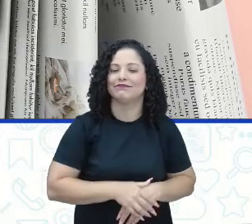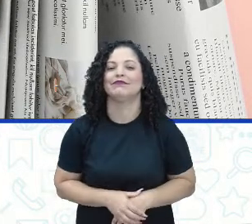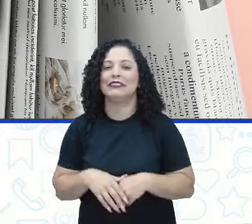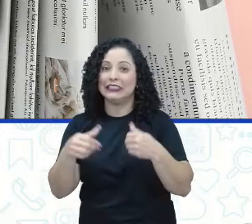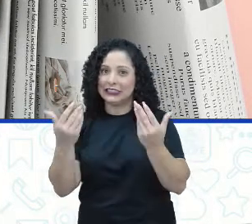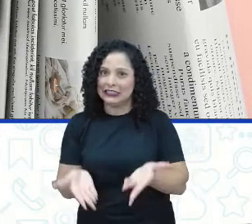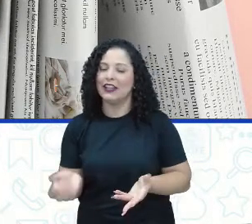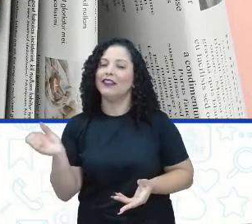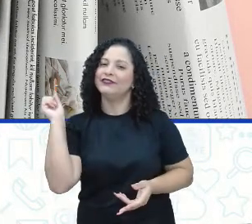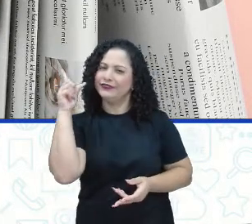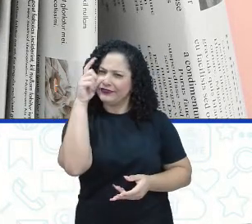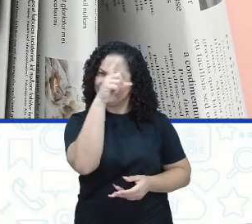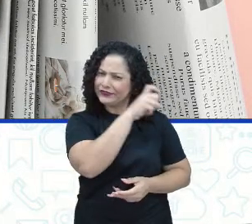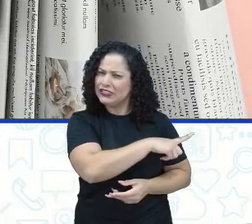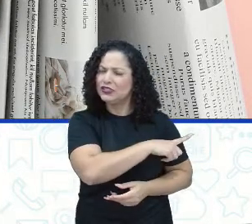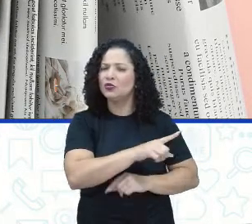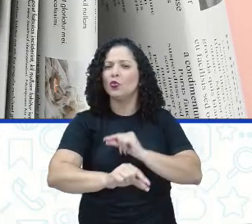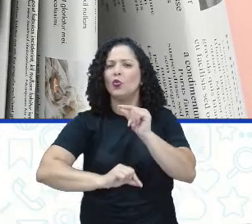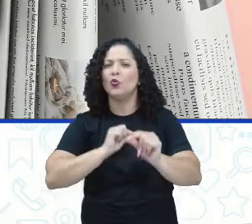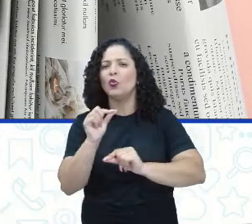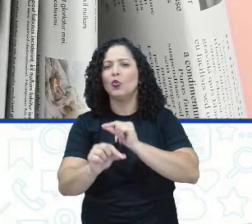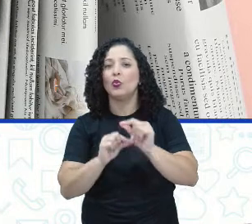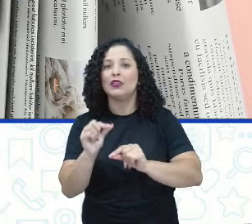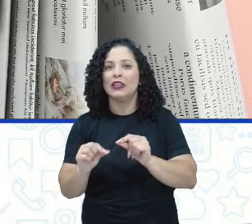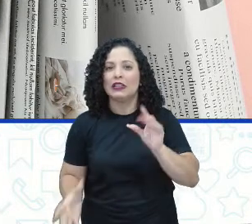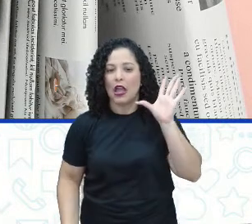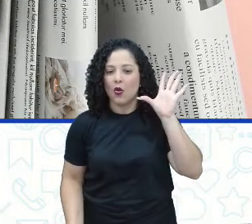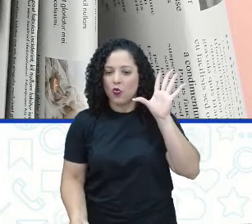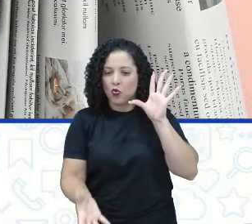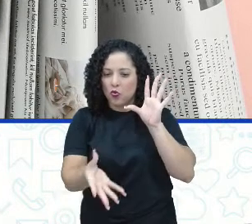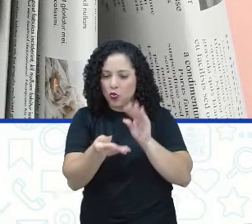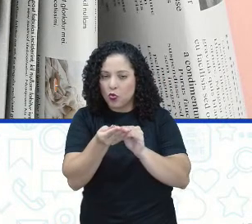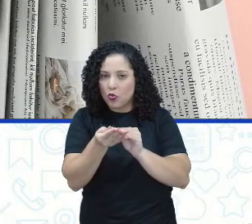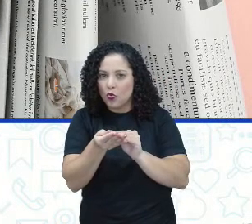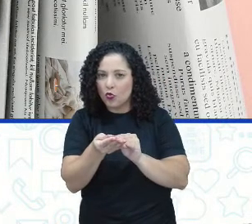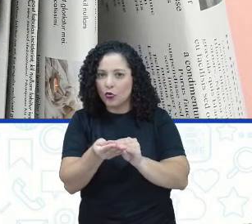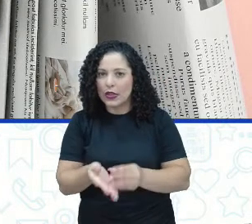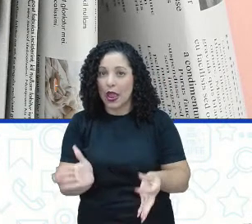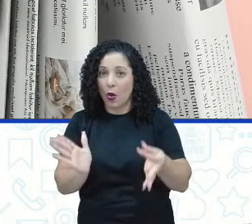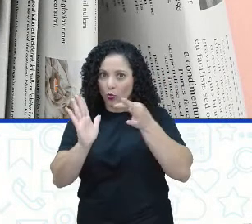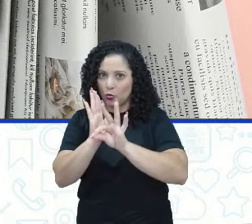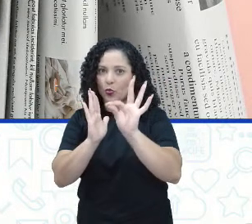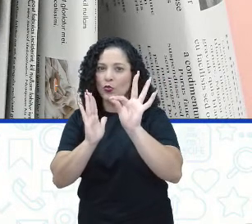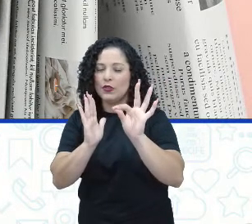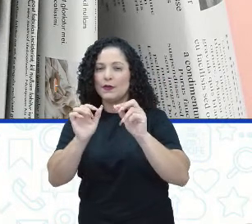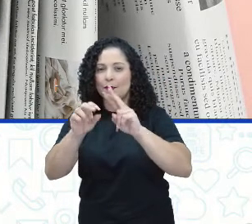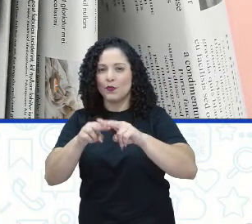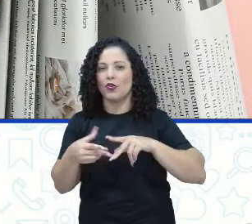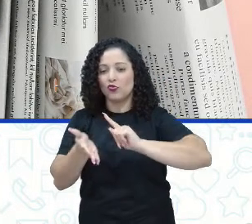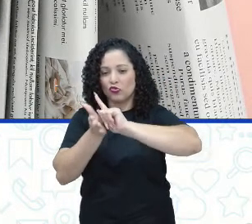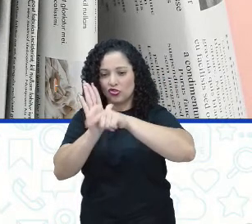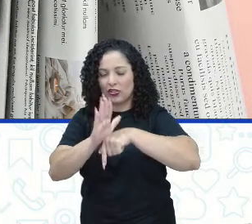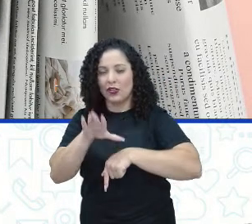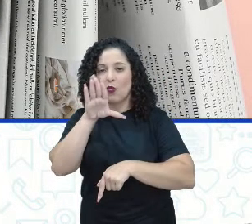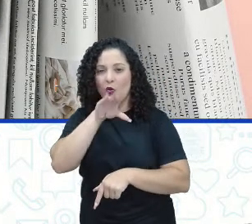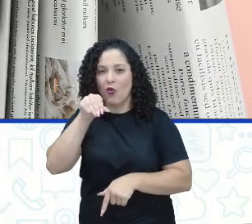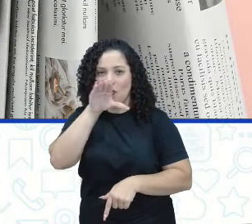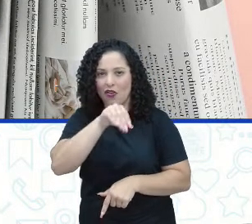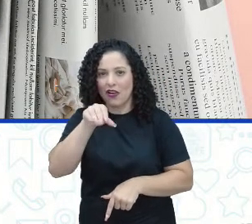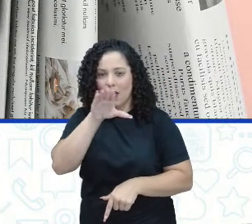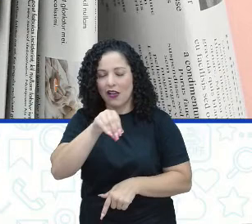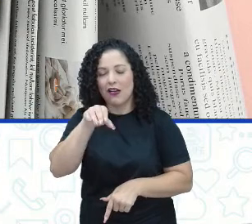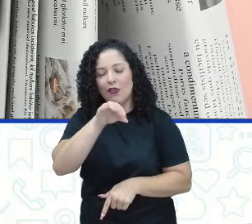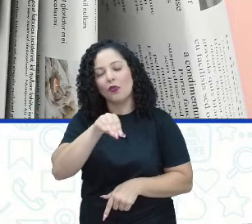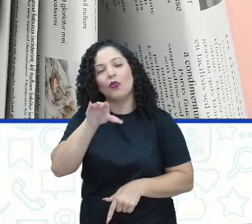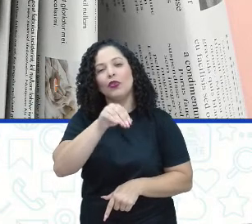muito difícil imputar autoria, porque como é um gênero predominantemente oral também, nem